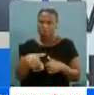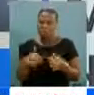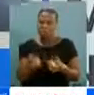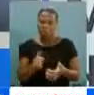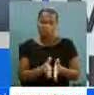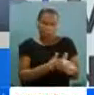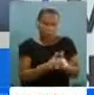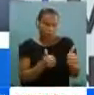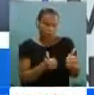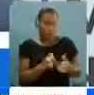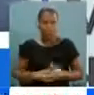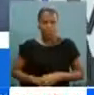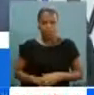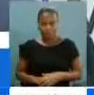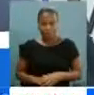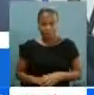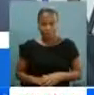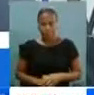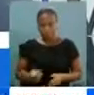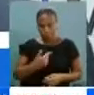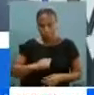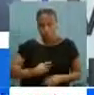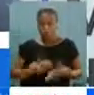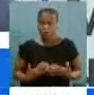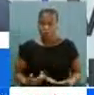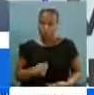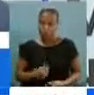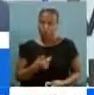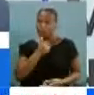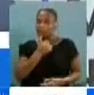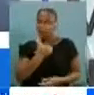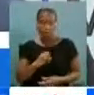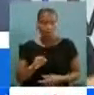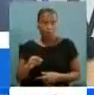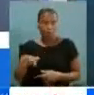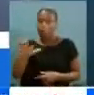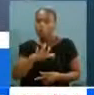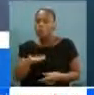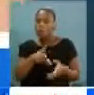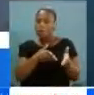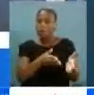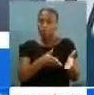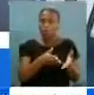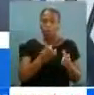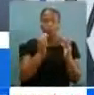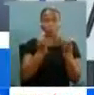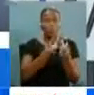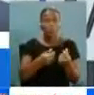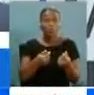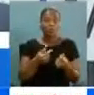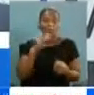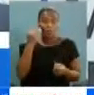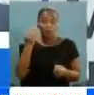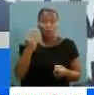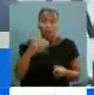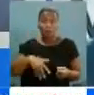utilizada. Nós, por vontade própria, seríamos não utilizar a ajuda orçamental do Banco Mundial nos últimos 2 anos. Precisamente porque